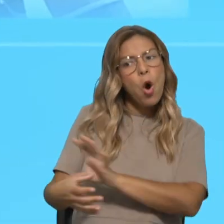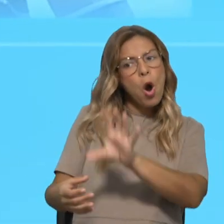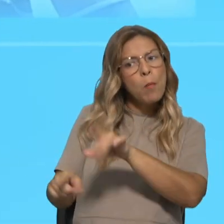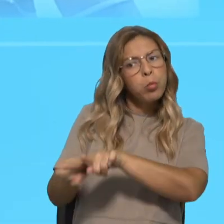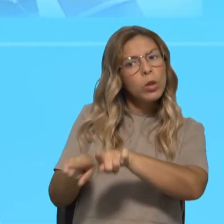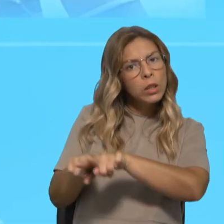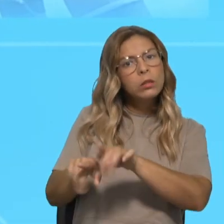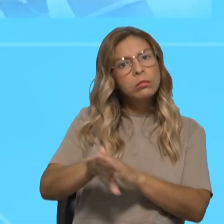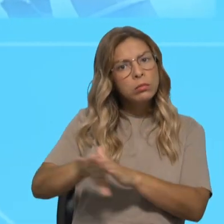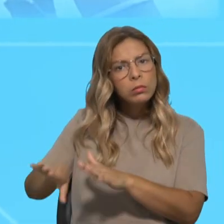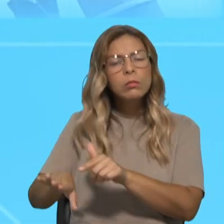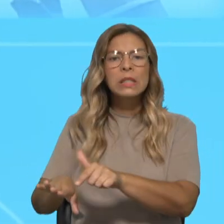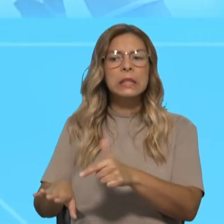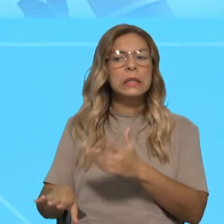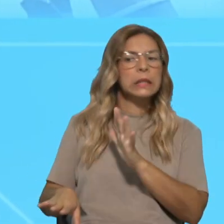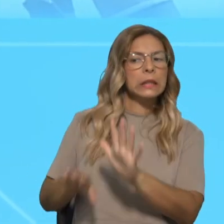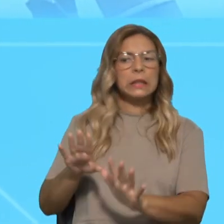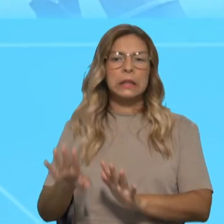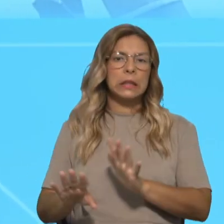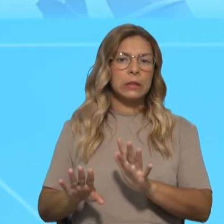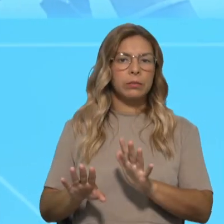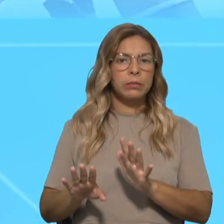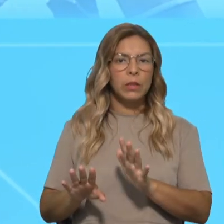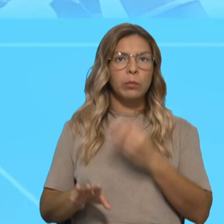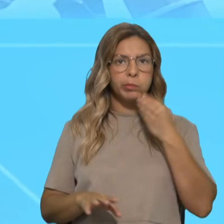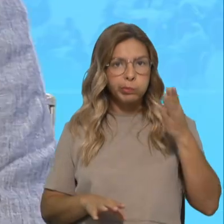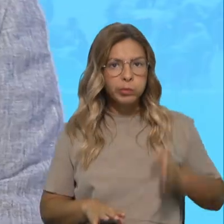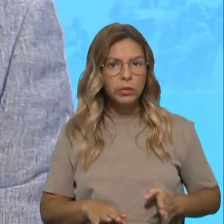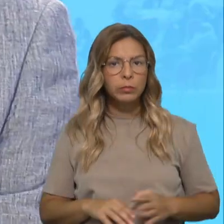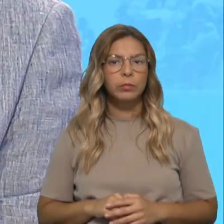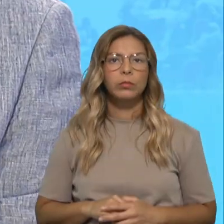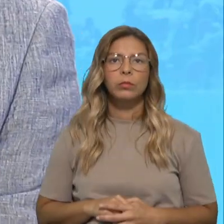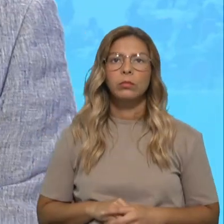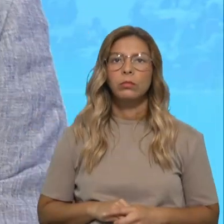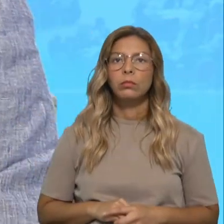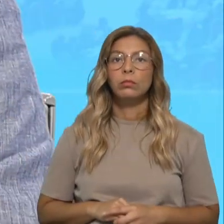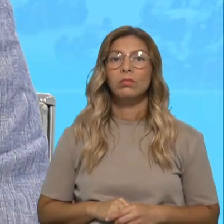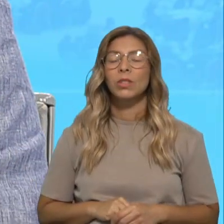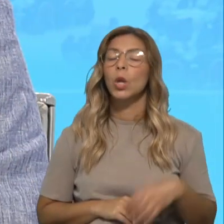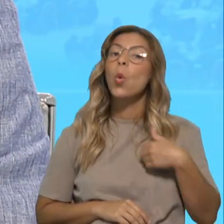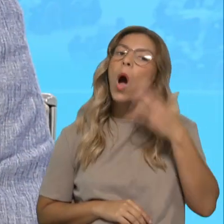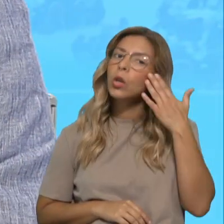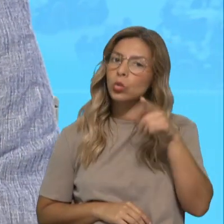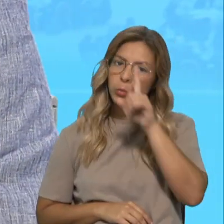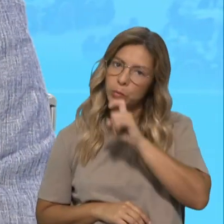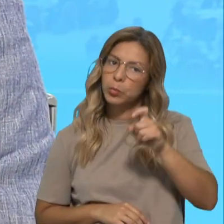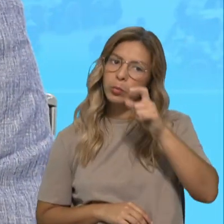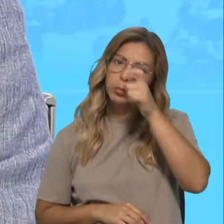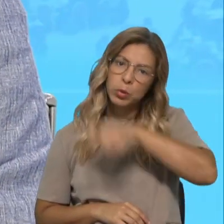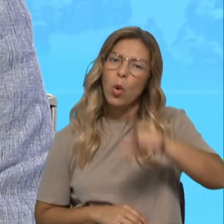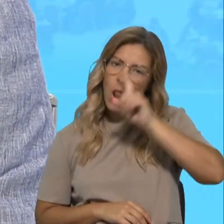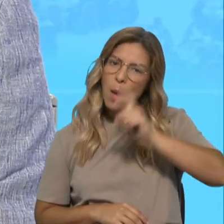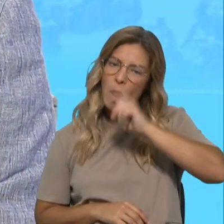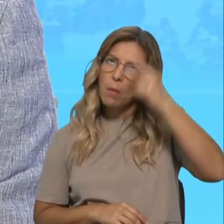política mais musculadas ou mais autoritárias? Bom, eu creio que as pessoas lembram-se, não é? E sabem. Não